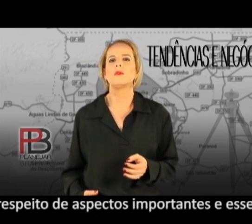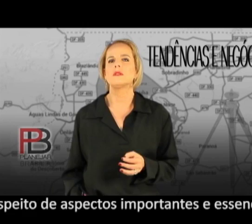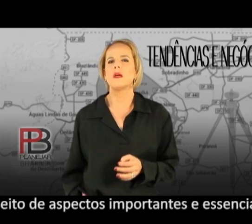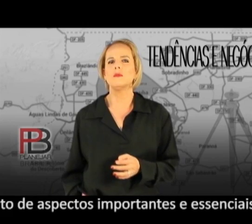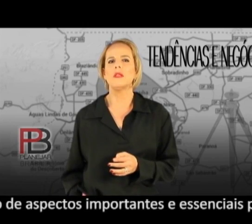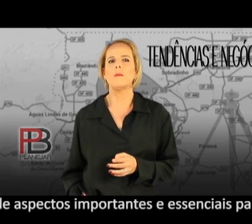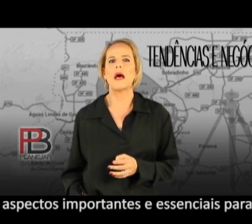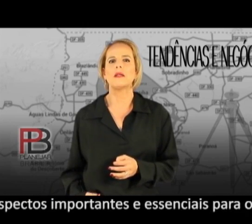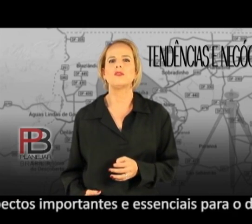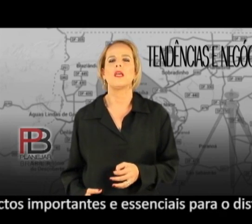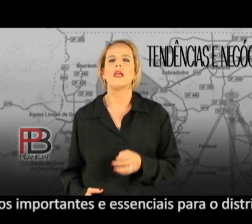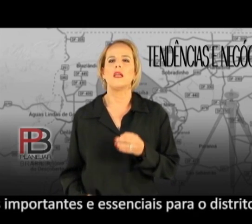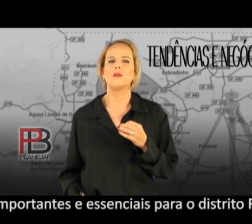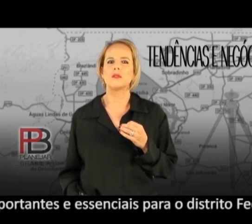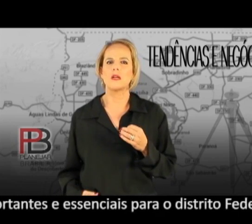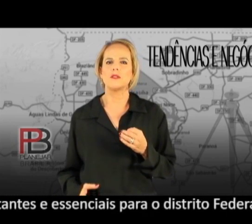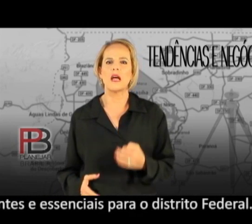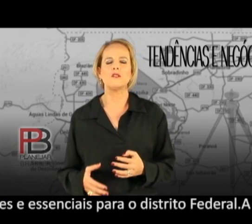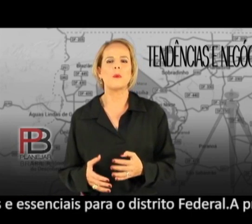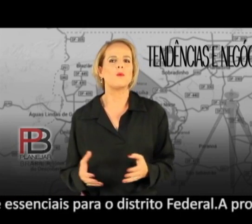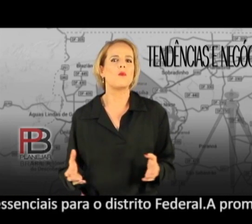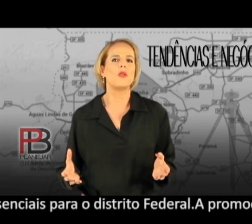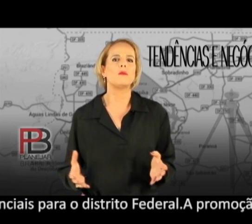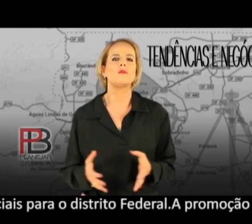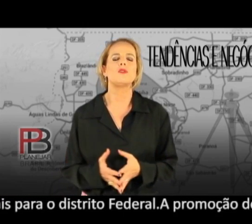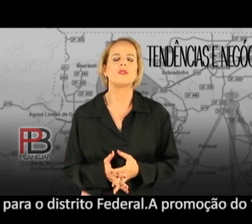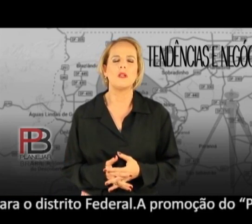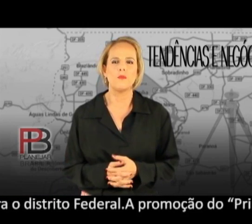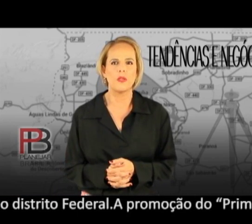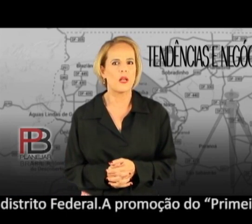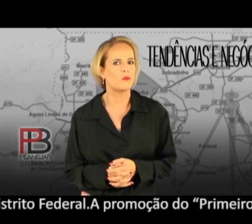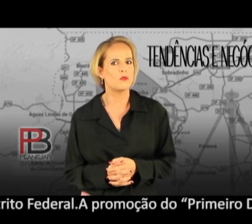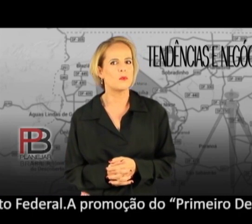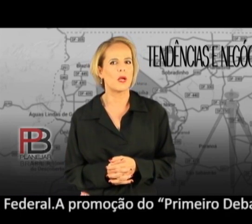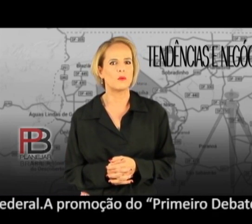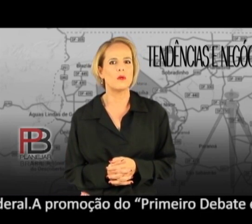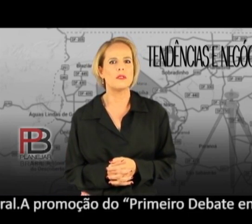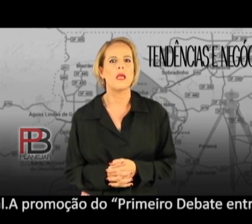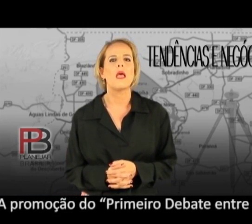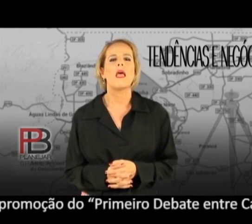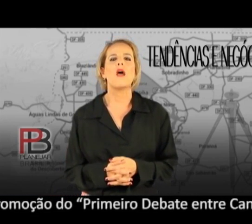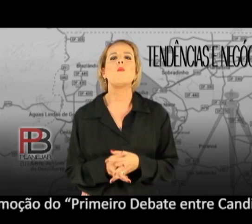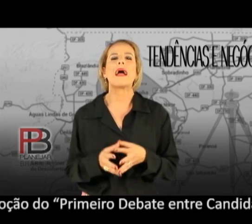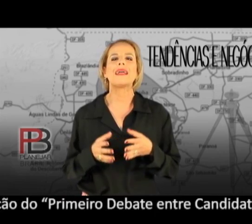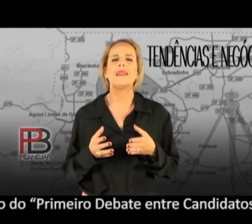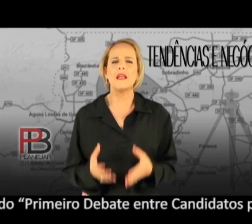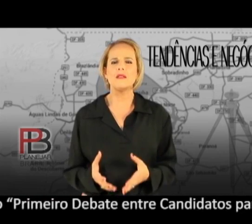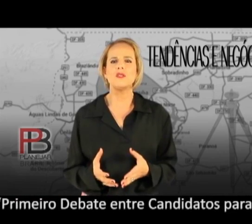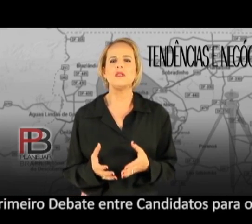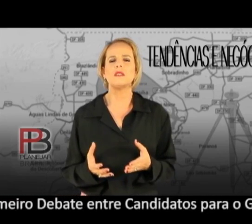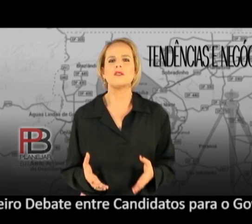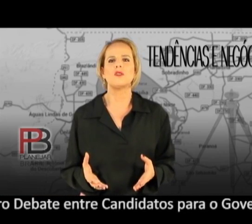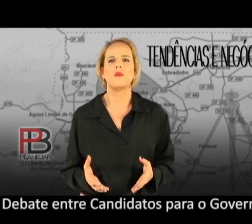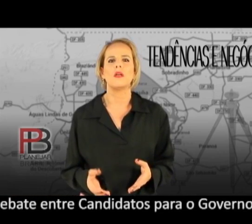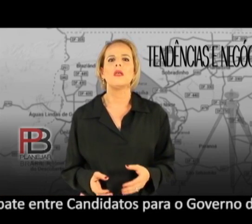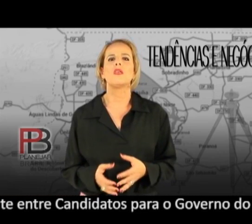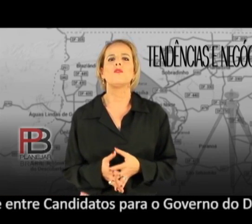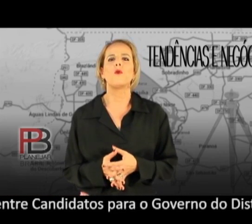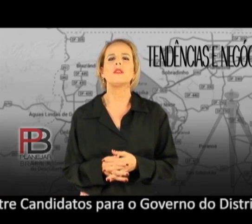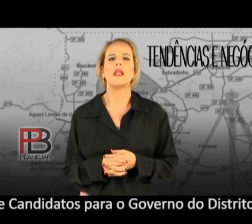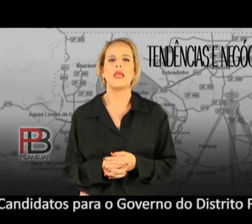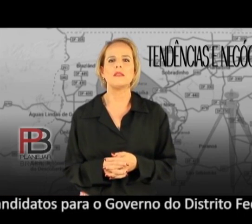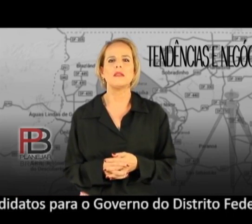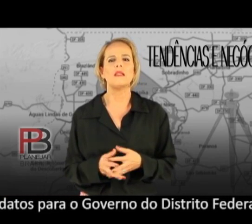A promoção do debate entre os candidatos para o governo do Distrito Federal 2014 é uma grande iniciativa